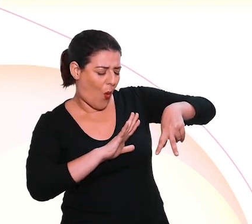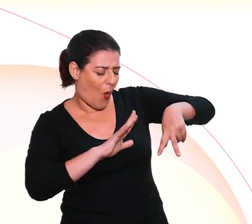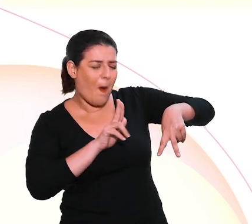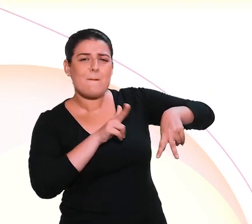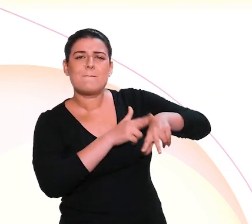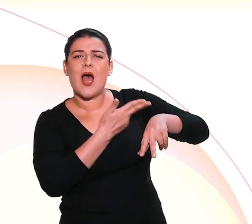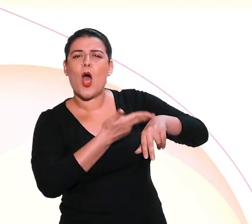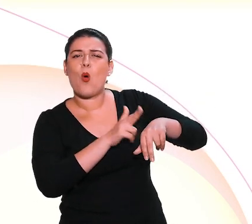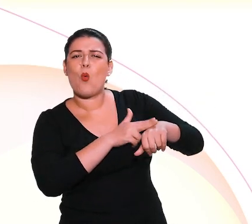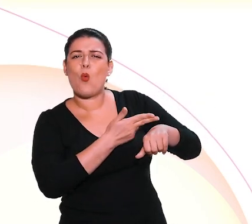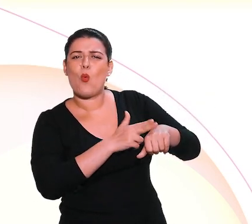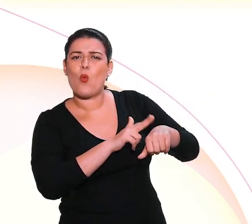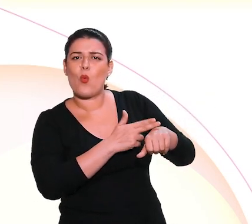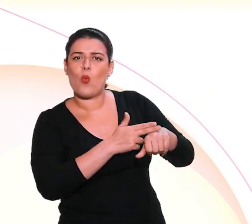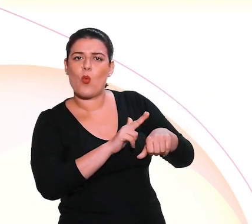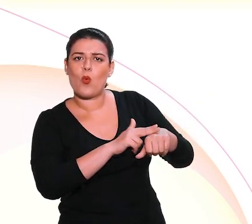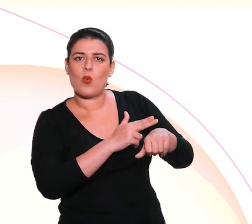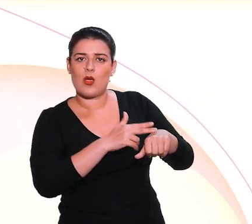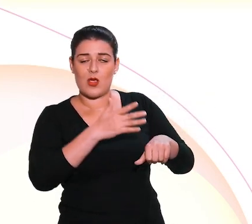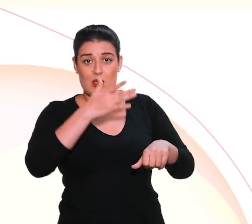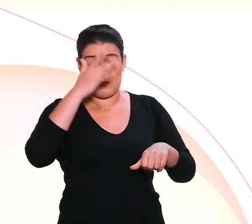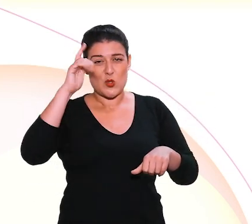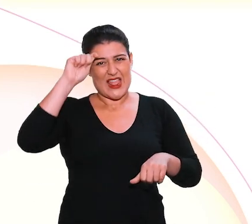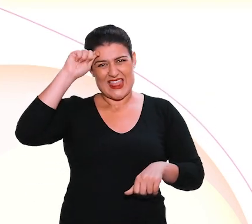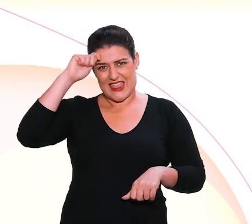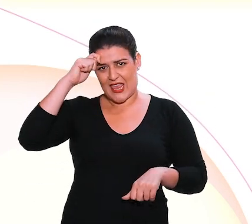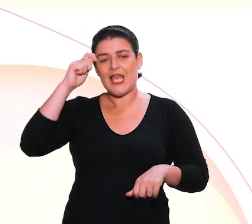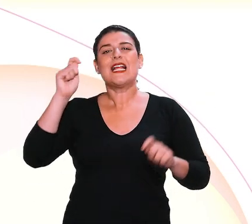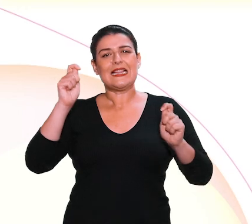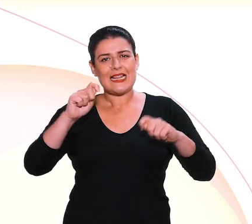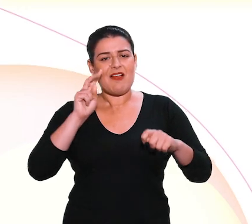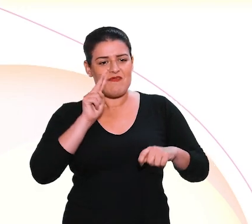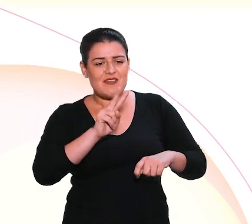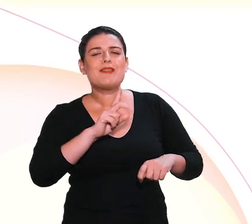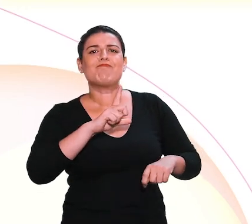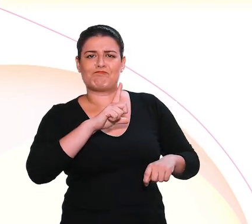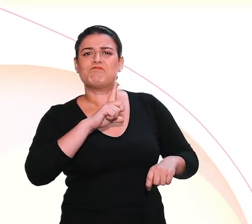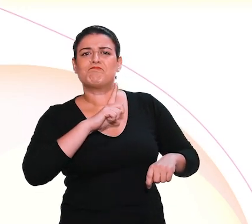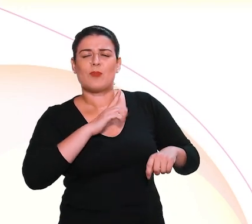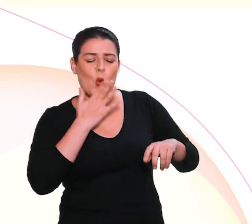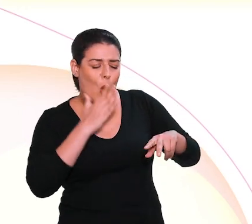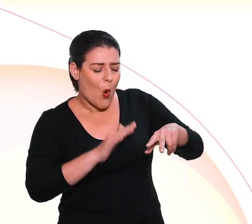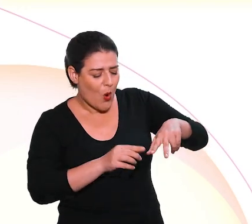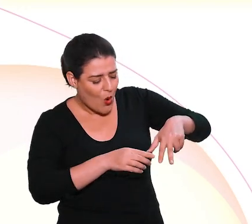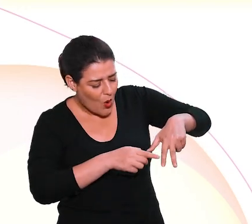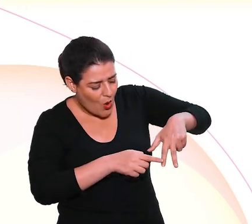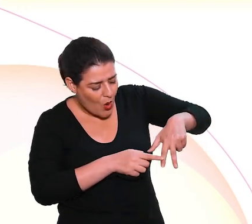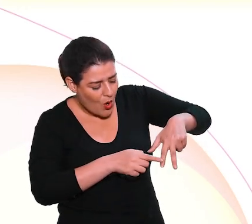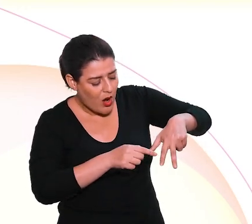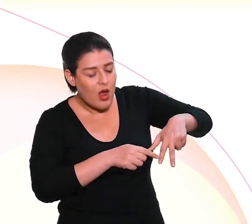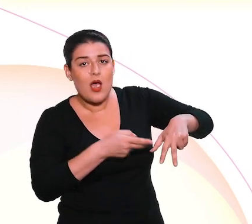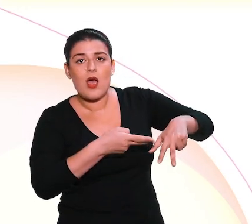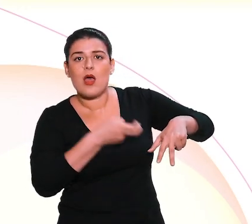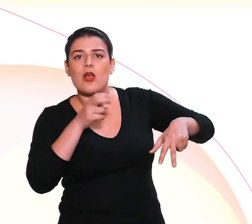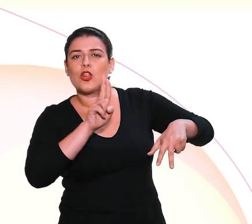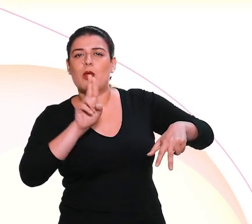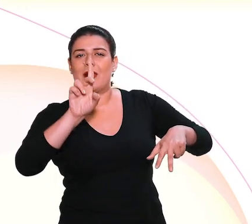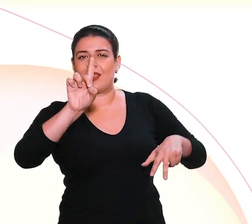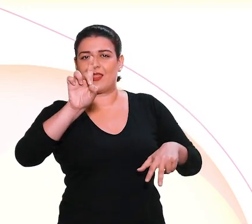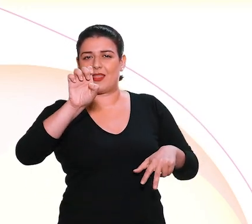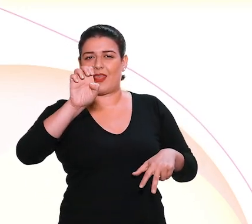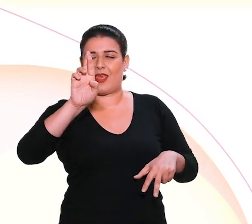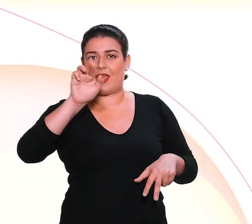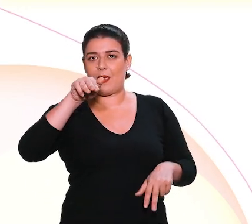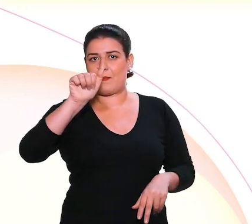marrom. Mesmo em pessoas que são negras, você vê uma diferença de coloração bem importante só ao redor do tornozelo. Aquilo a gente chama de dermatite